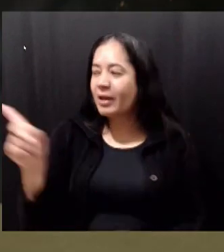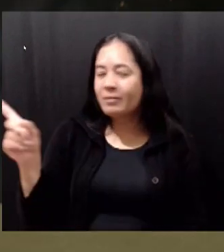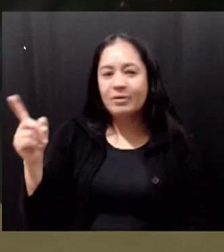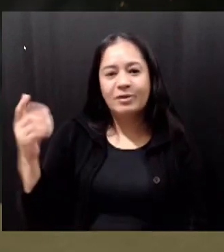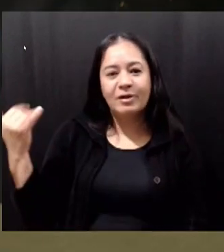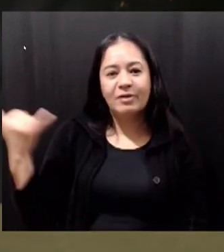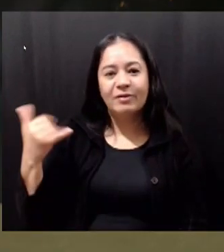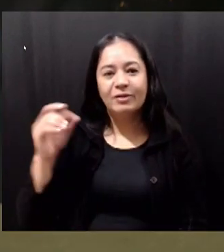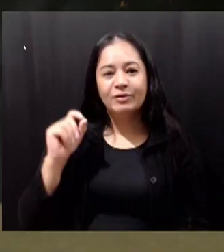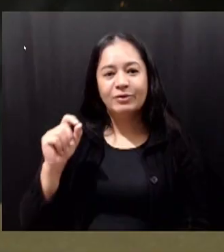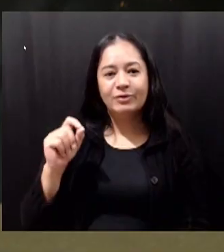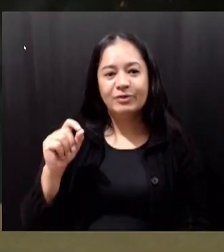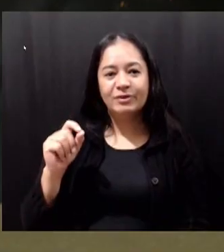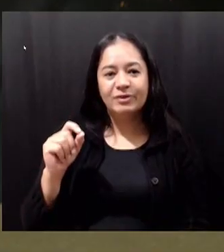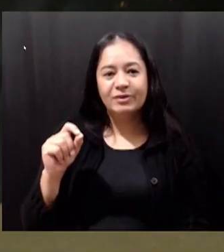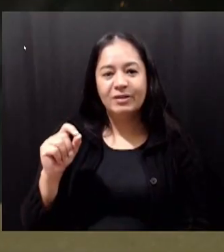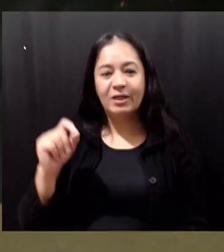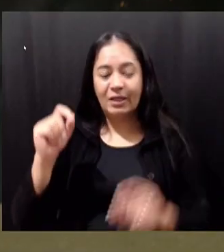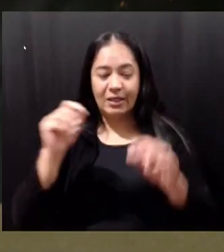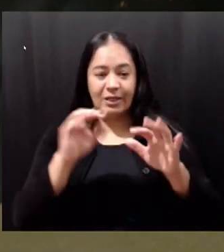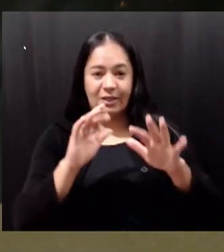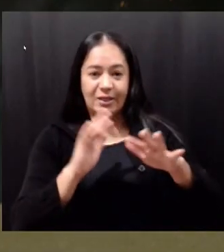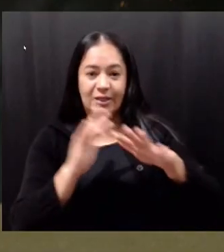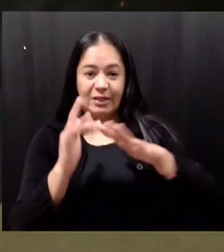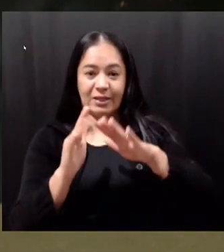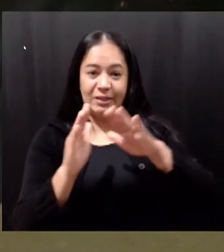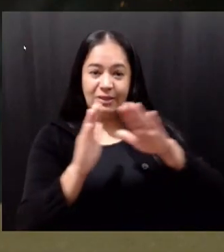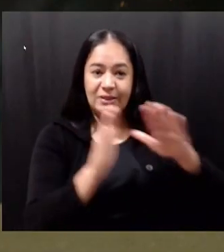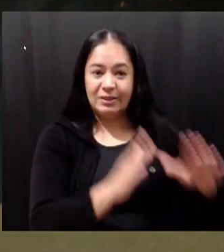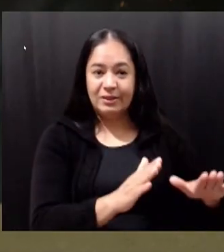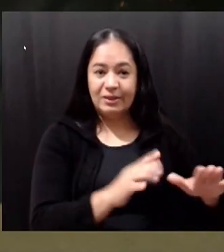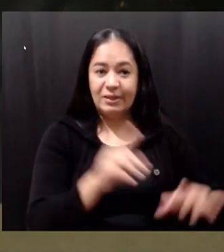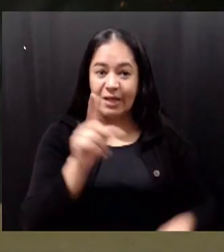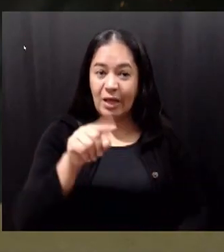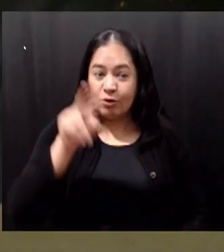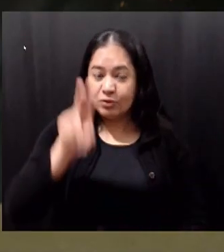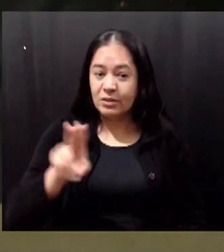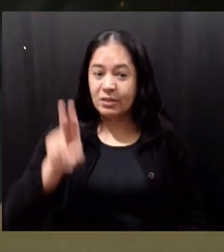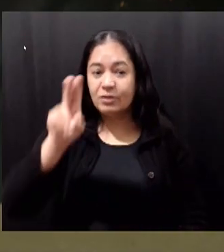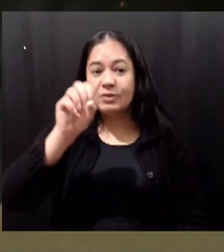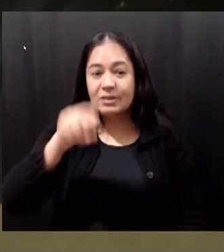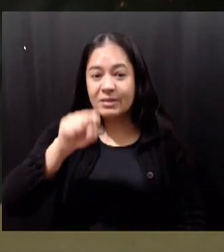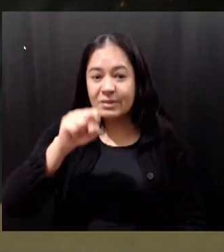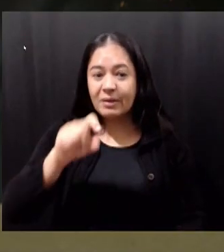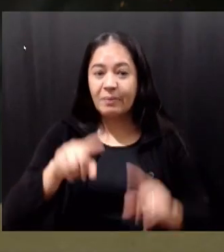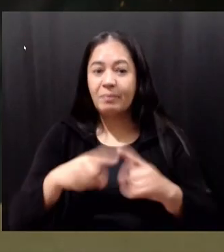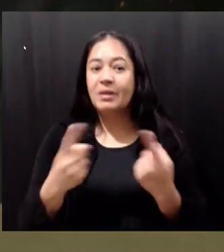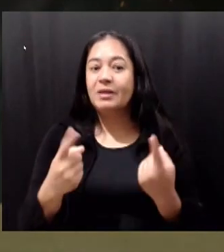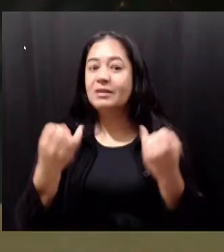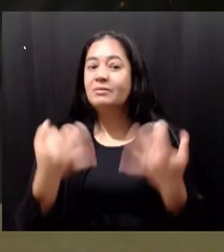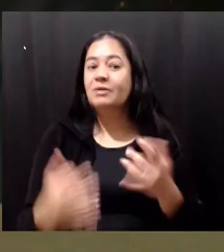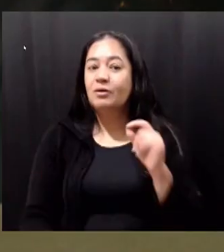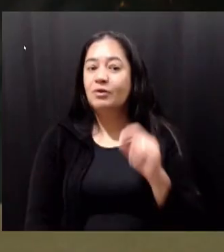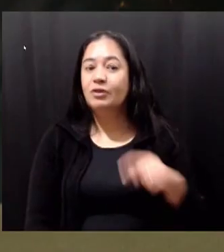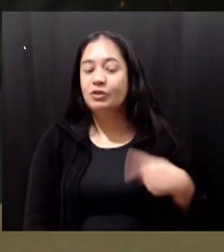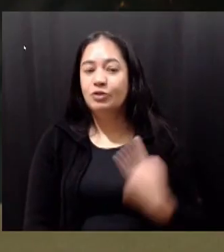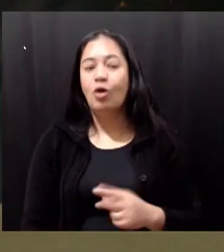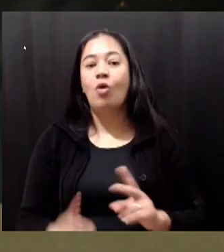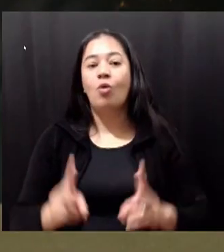essa desconexão e esse aparelho, ele é utilizado sim, mas, vale ressaltar que a gente continua com o